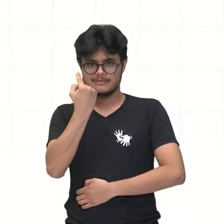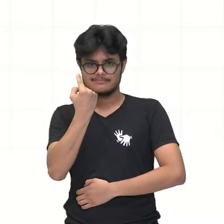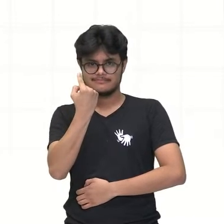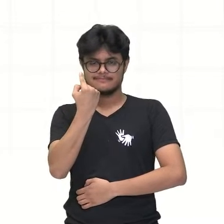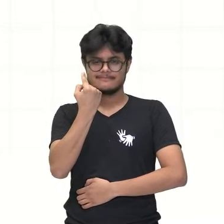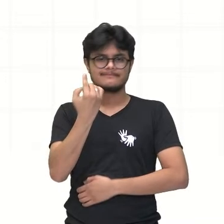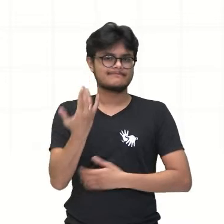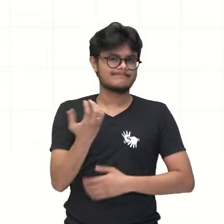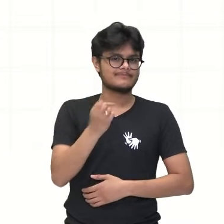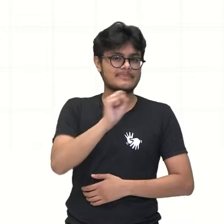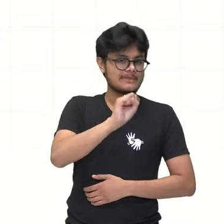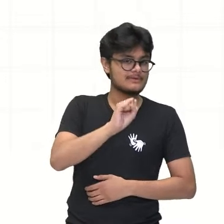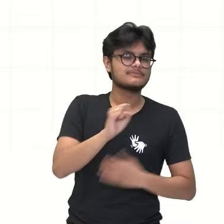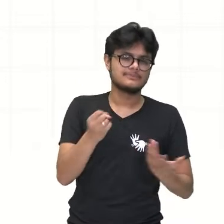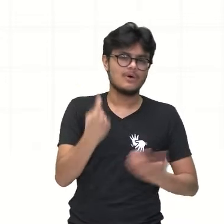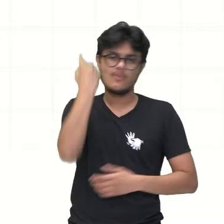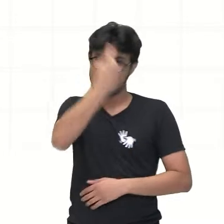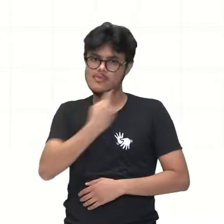apareceu